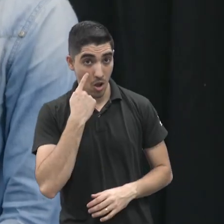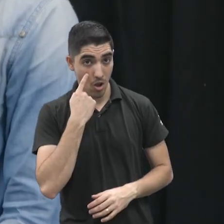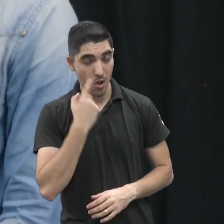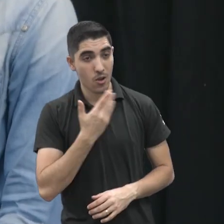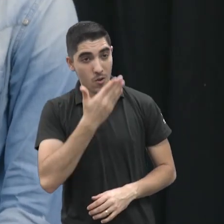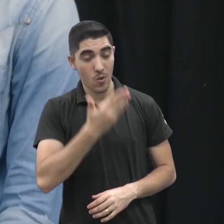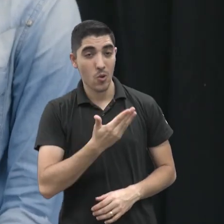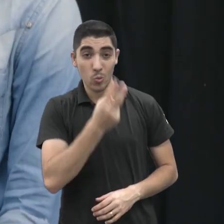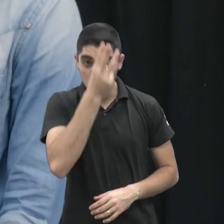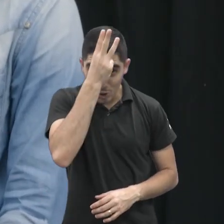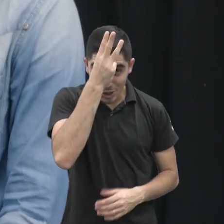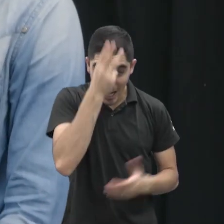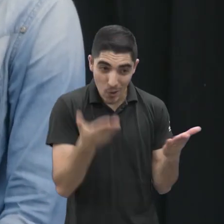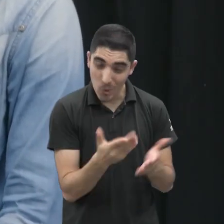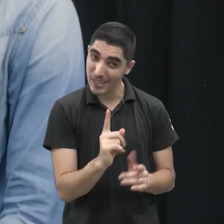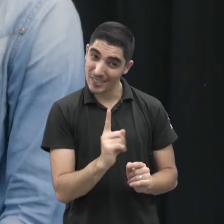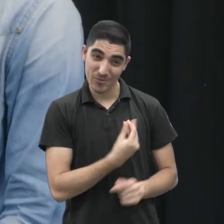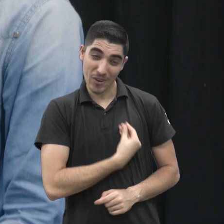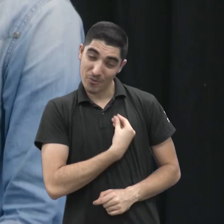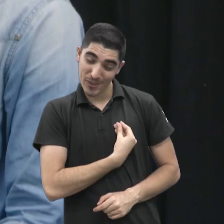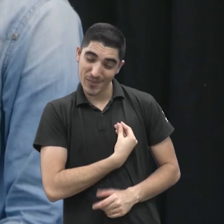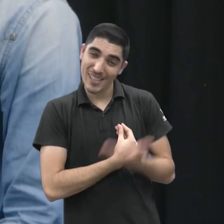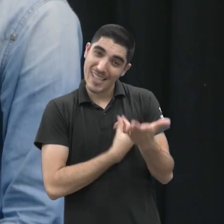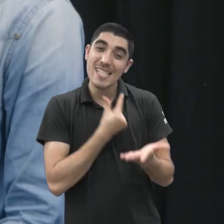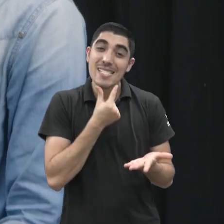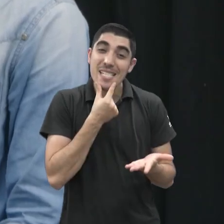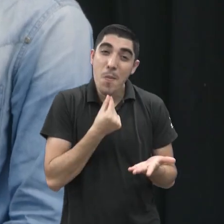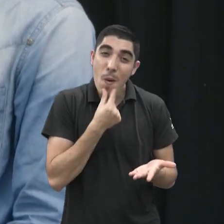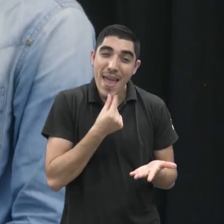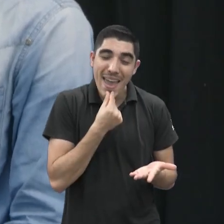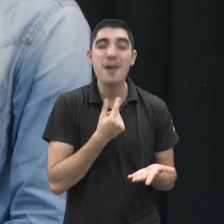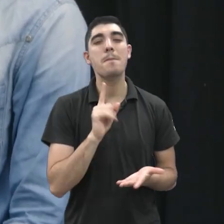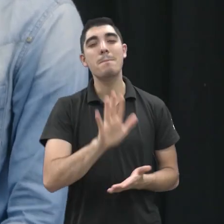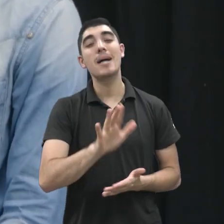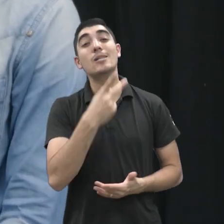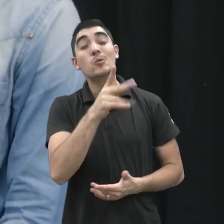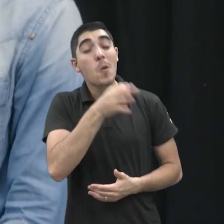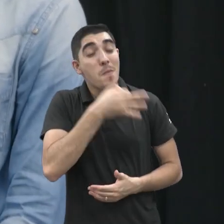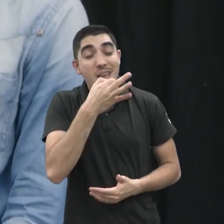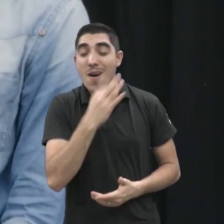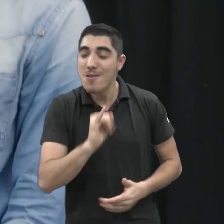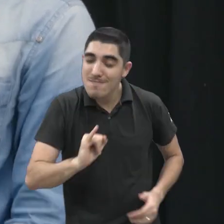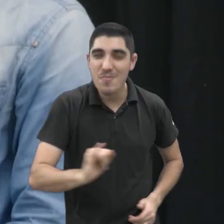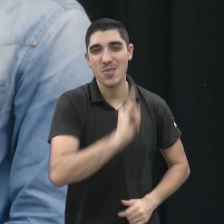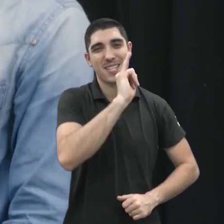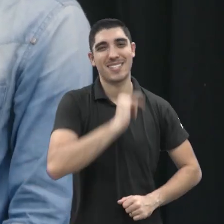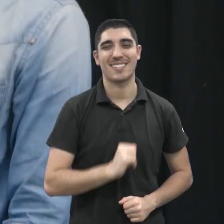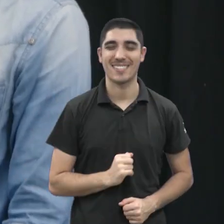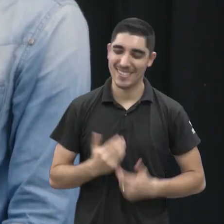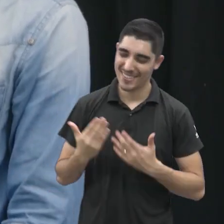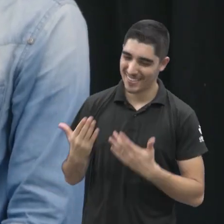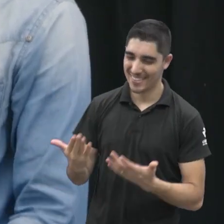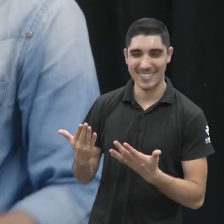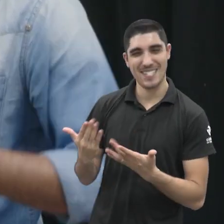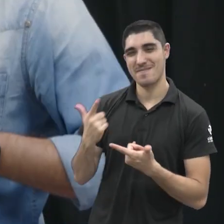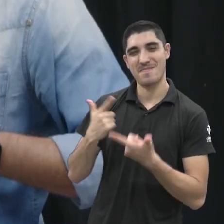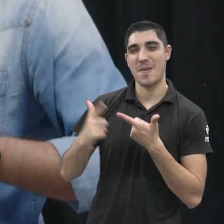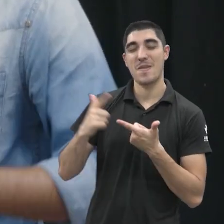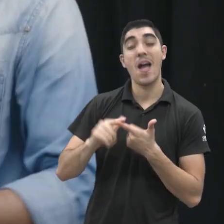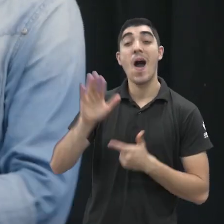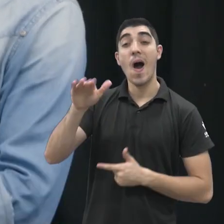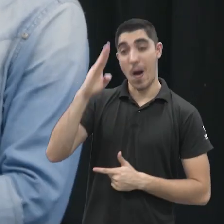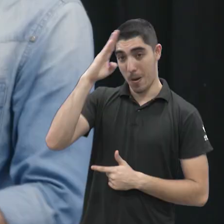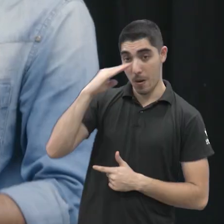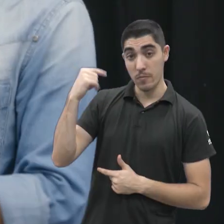Thiago não está aqui, mas eu tenho certeza que a sua opinião também é de suma importância. Olha só, Marviseira, eu